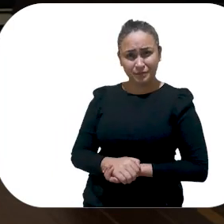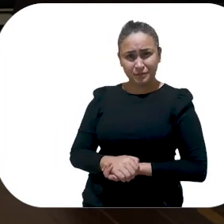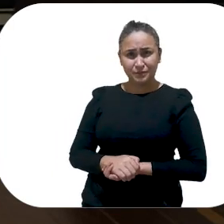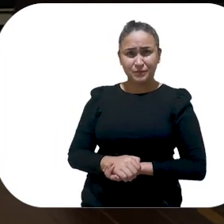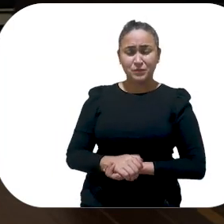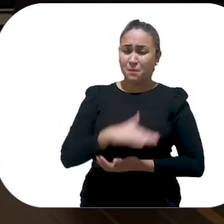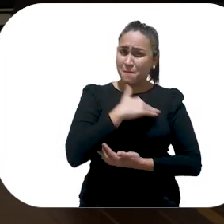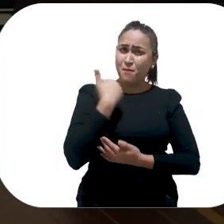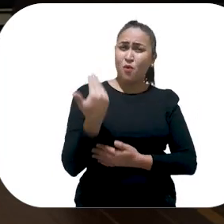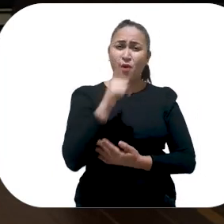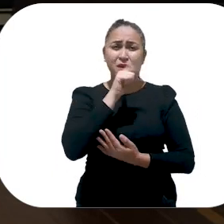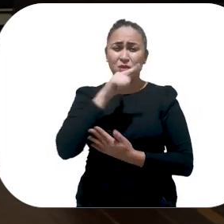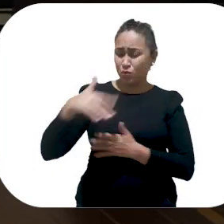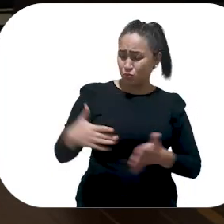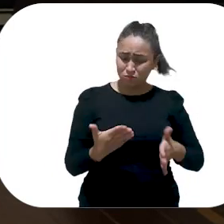morto no rio.